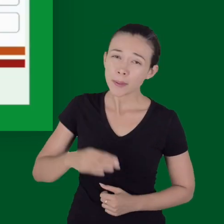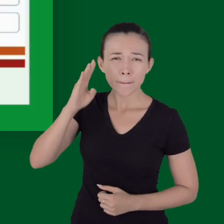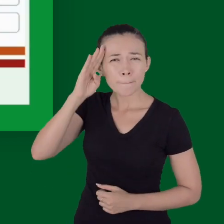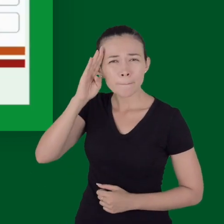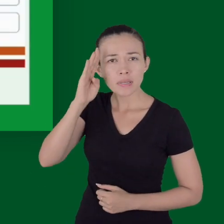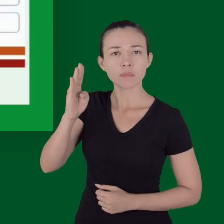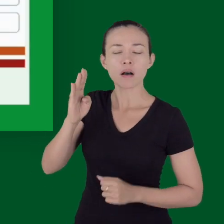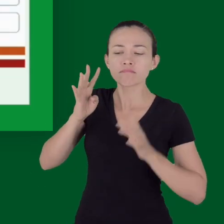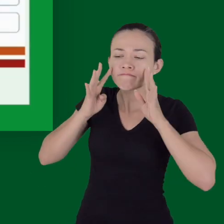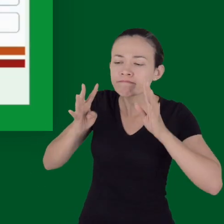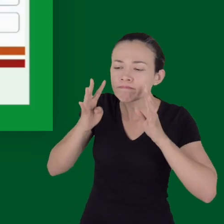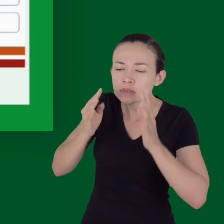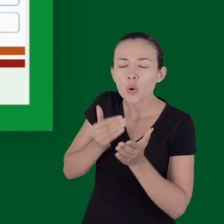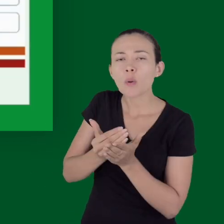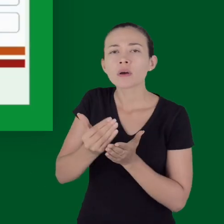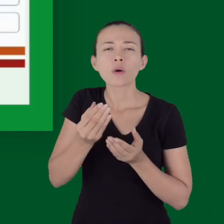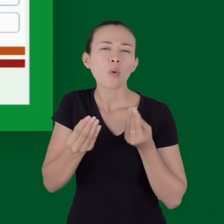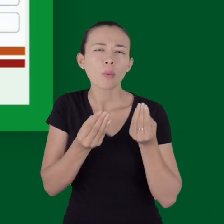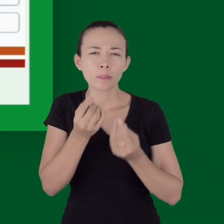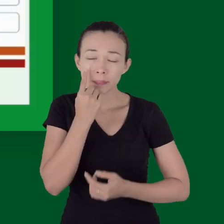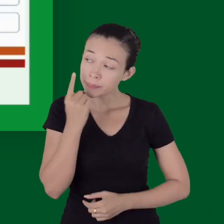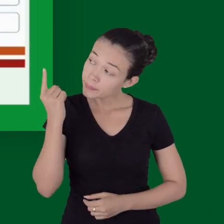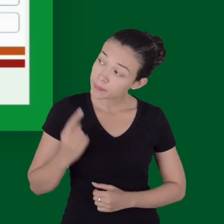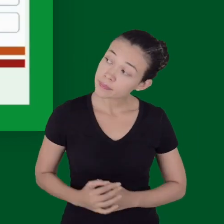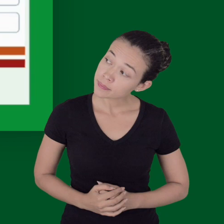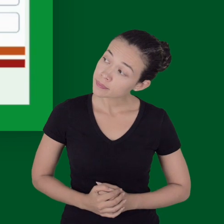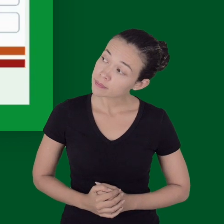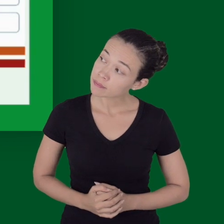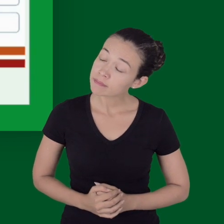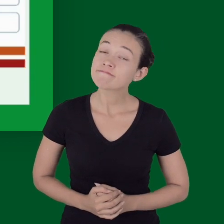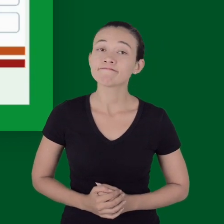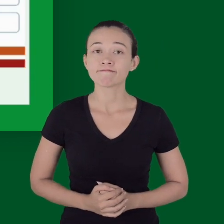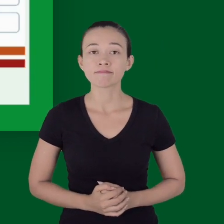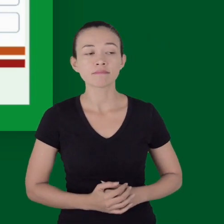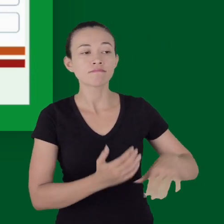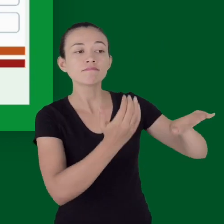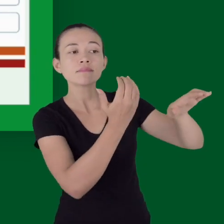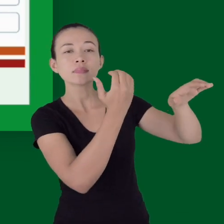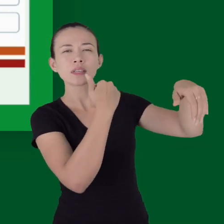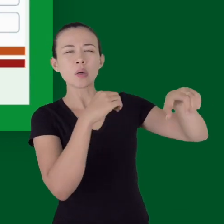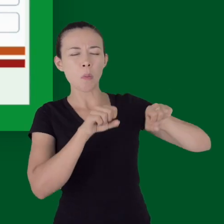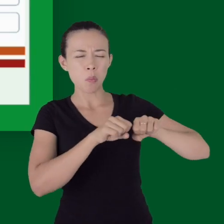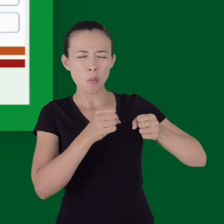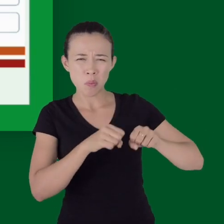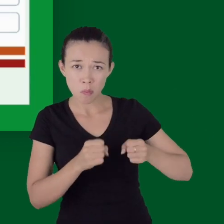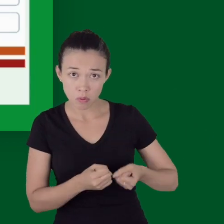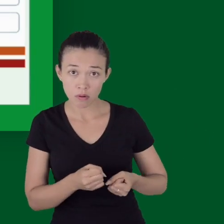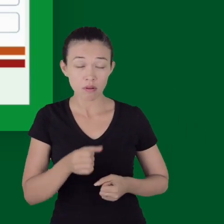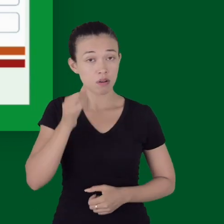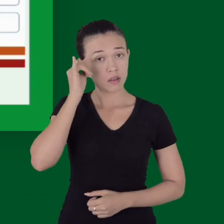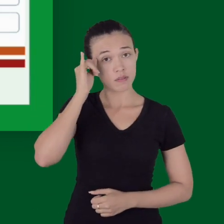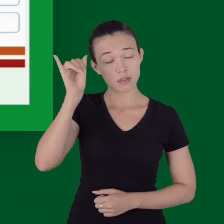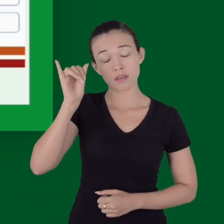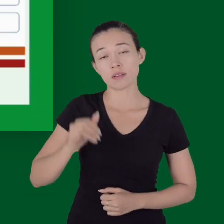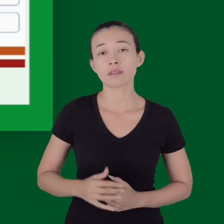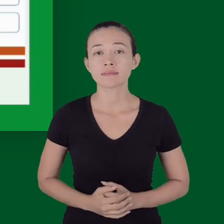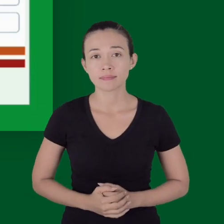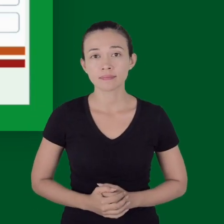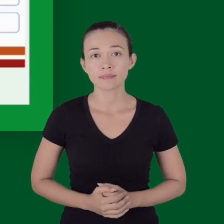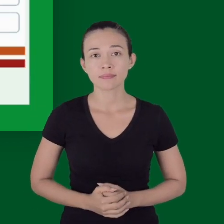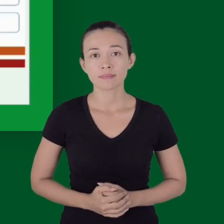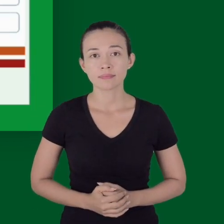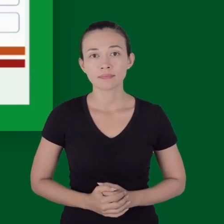Então, as prioridades iniciais no atendimento, né? A de evitar lesões na vítima e no